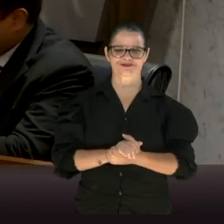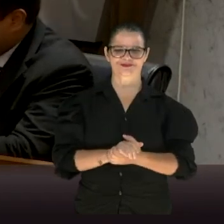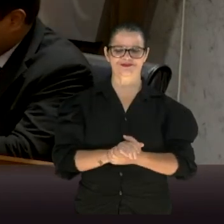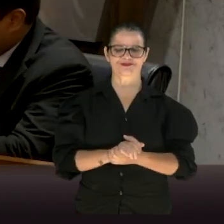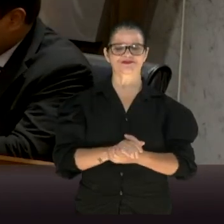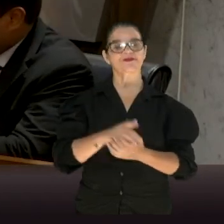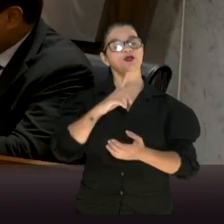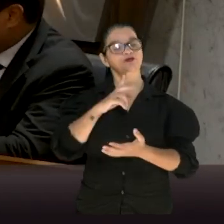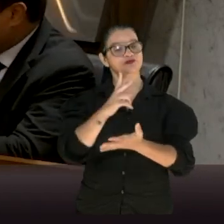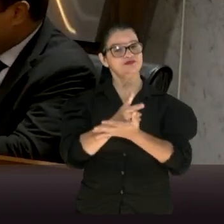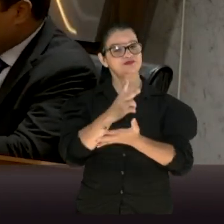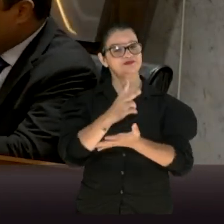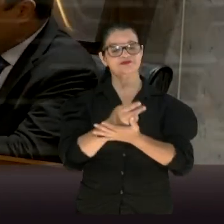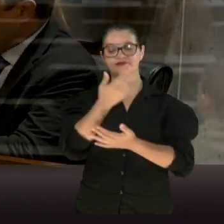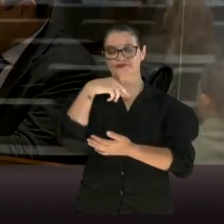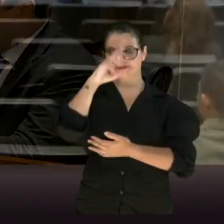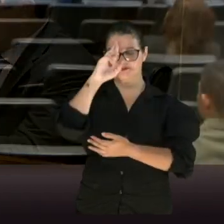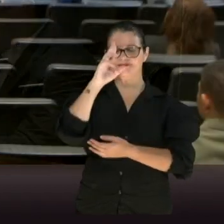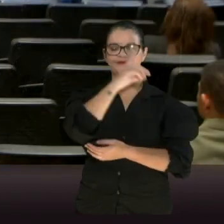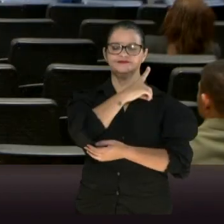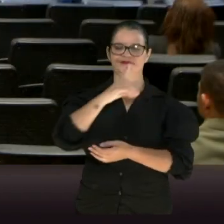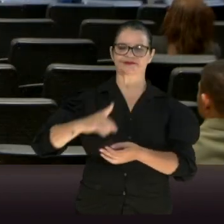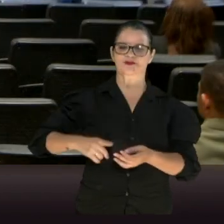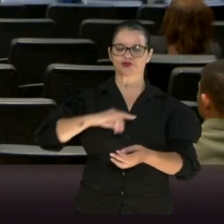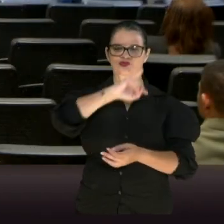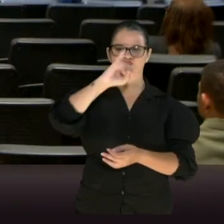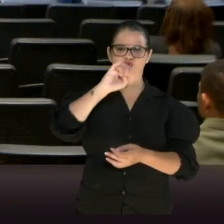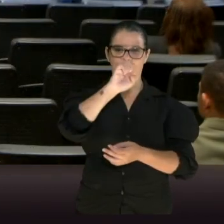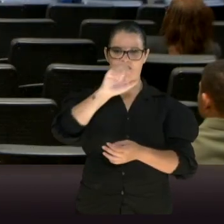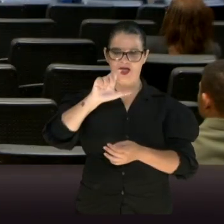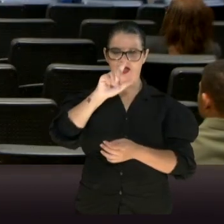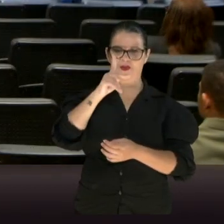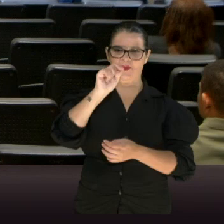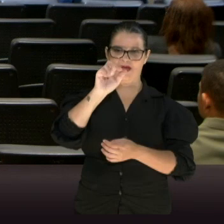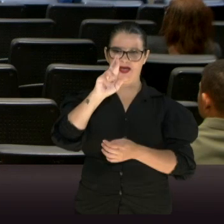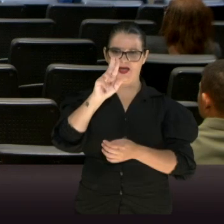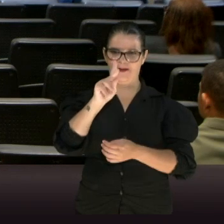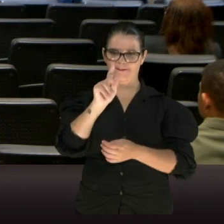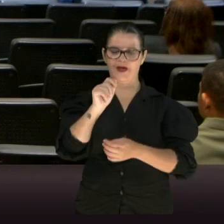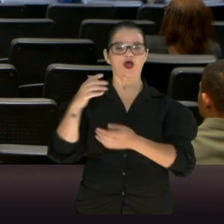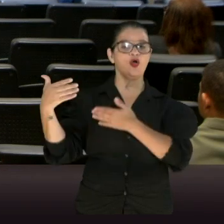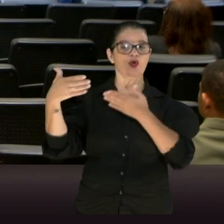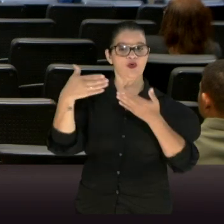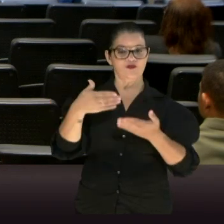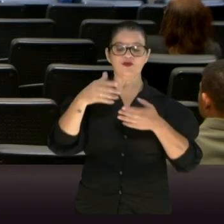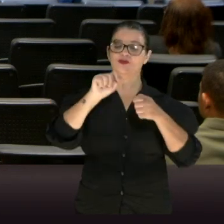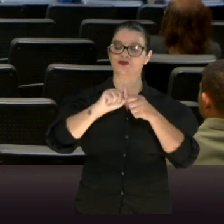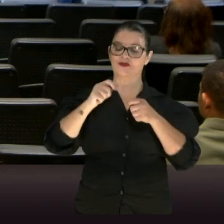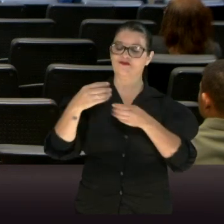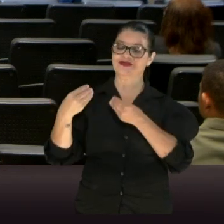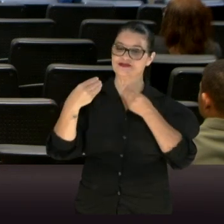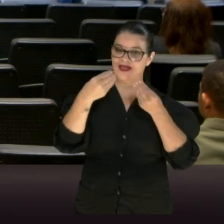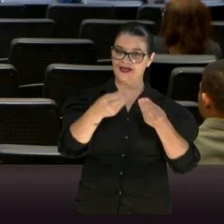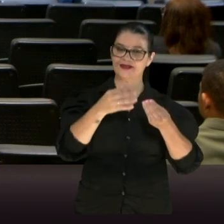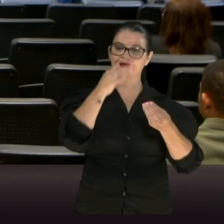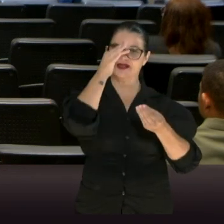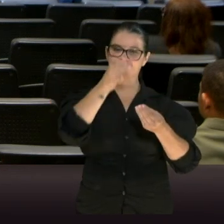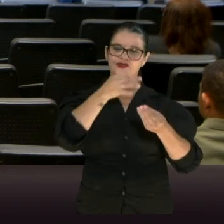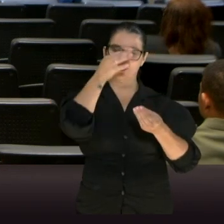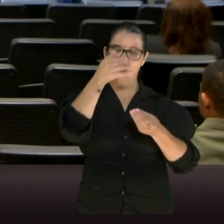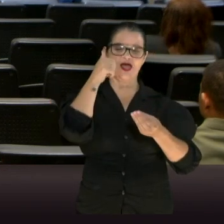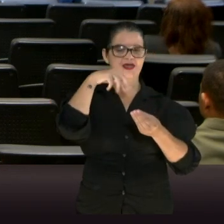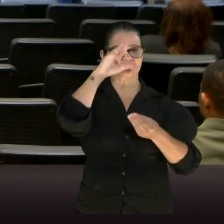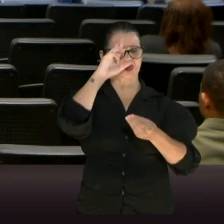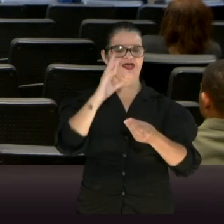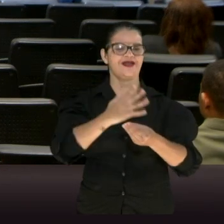Em ato contínuo, excelentíssimo senhor deputado Joel Darpa, convidamos para fazer a entrega de um ramalhete à